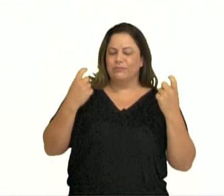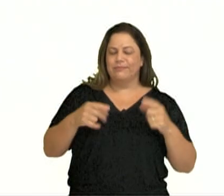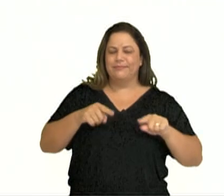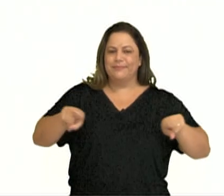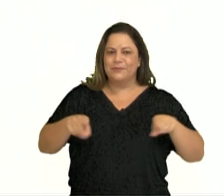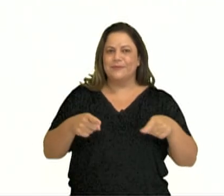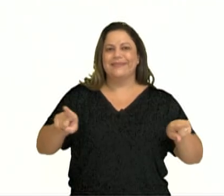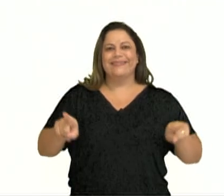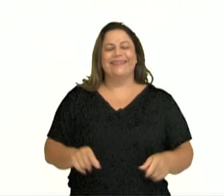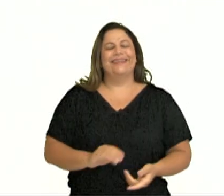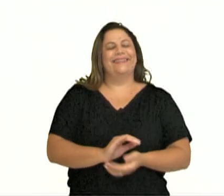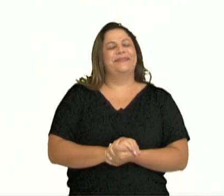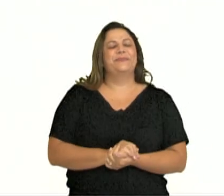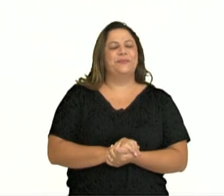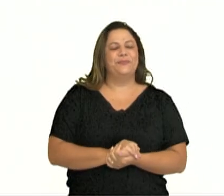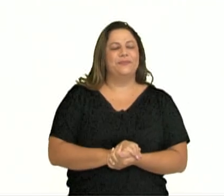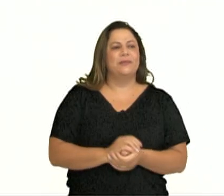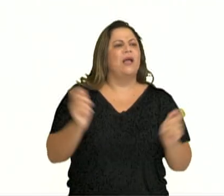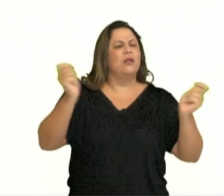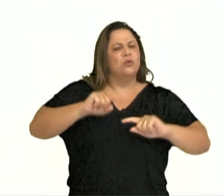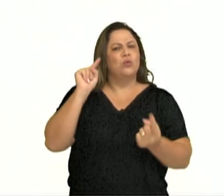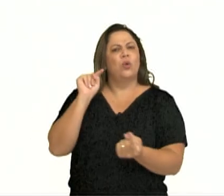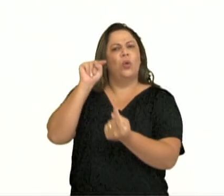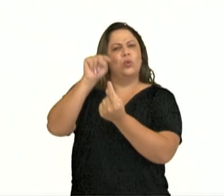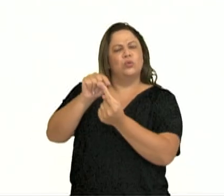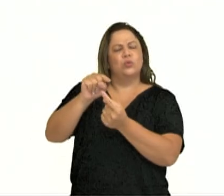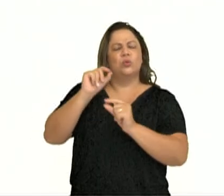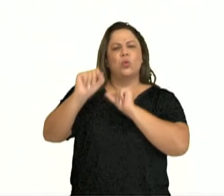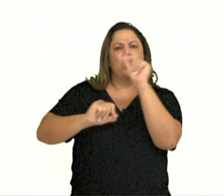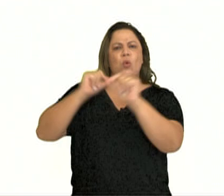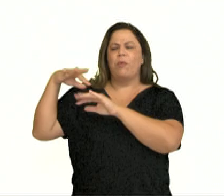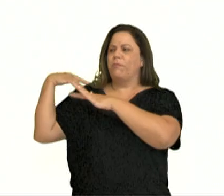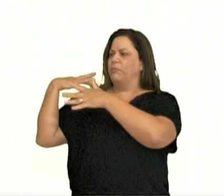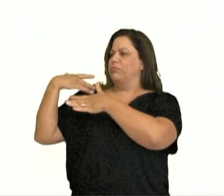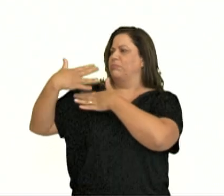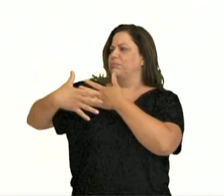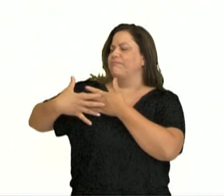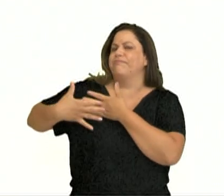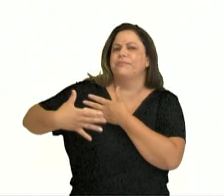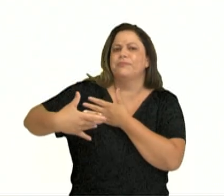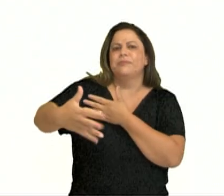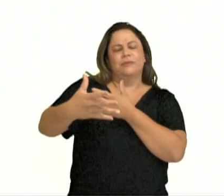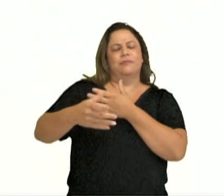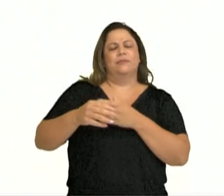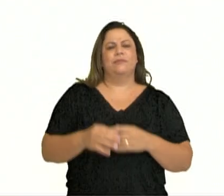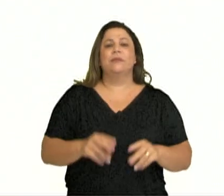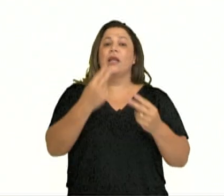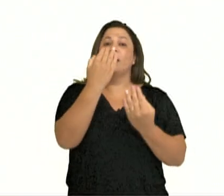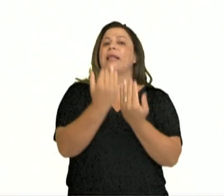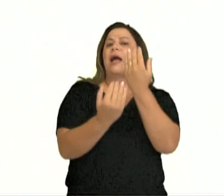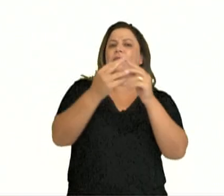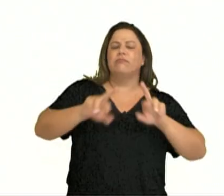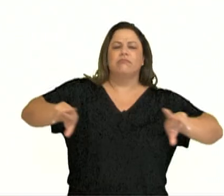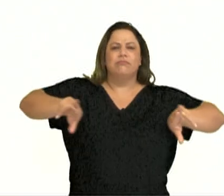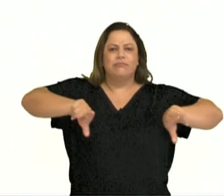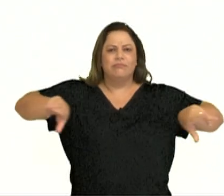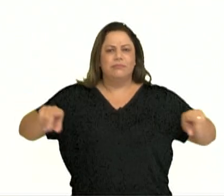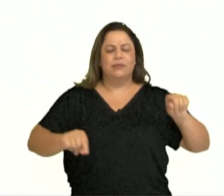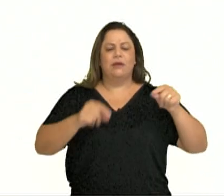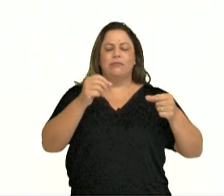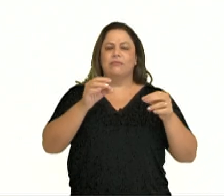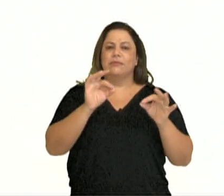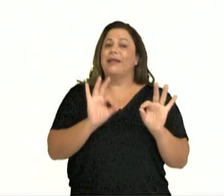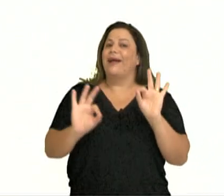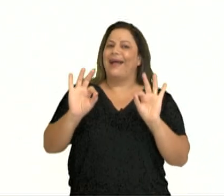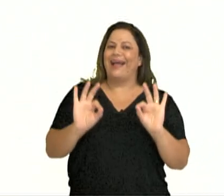Então, os nossos objetivos será revisar a evolução histórica do surgimento da orquestra tal como é hoje e aprofundar os